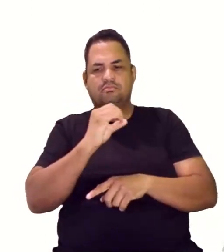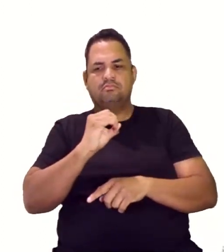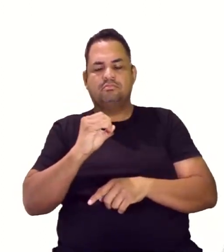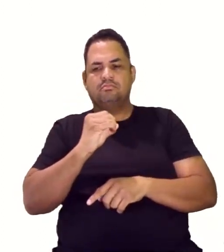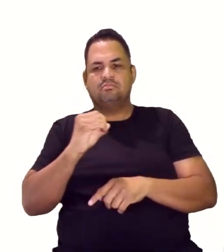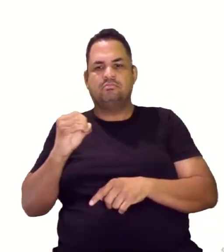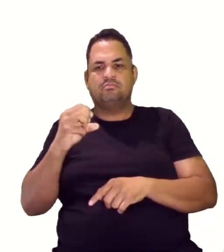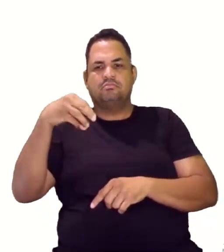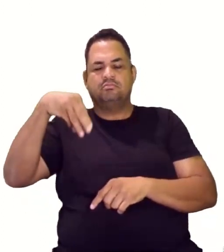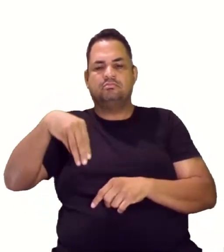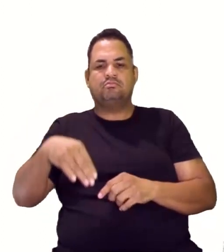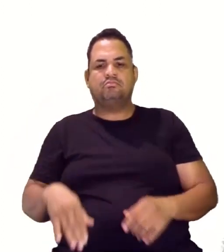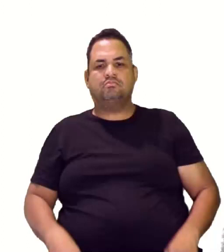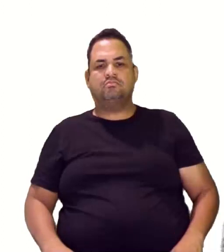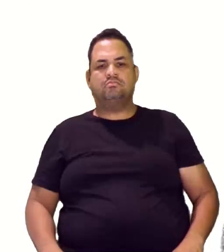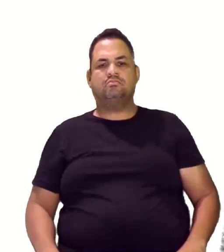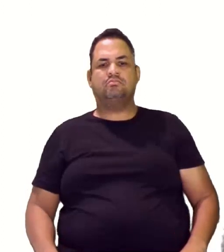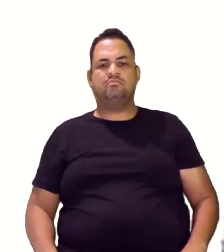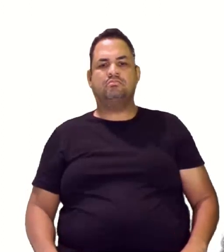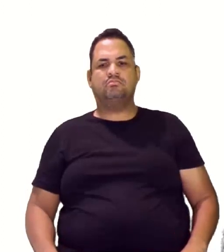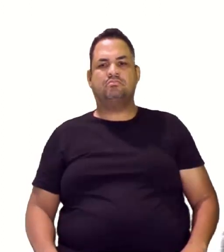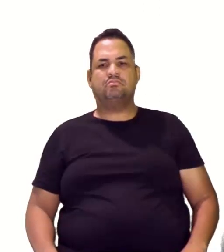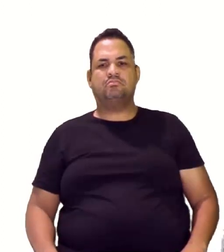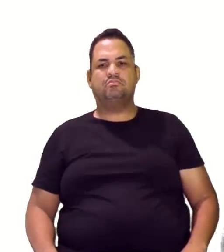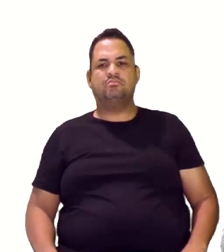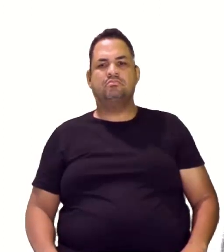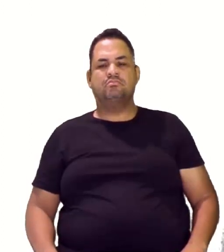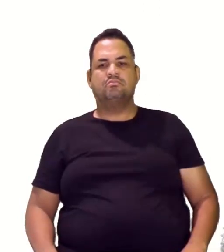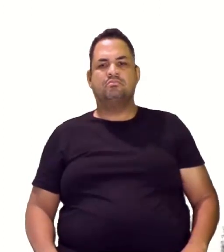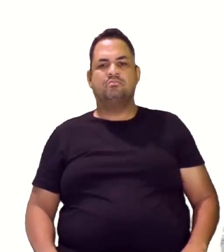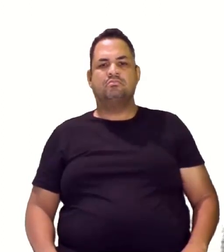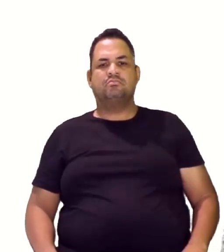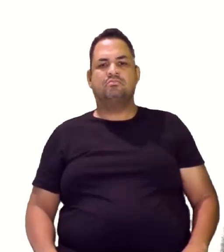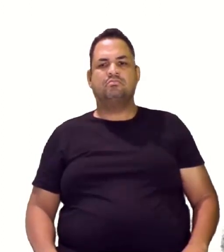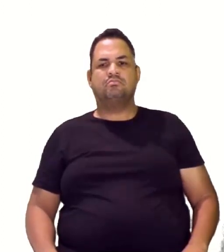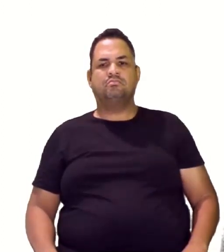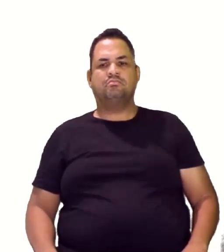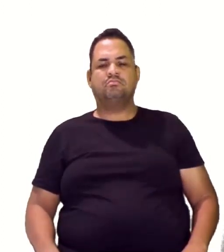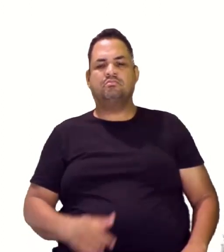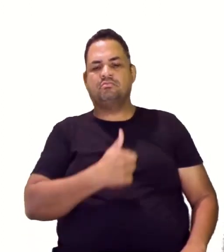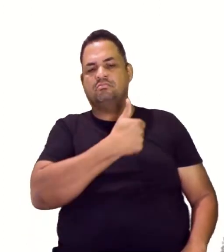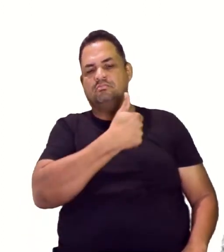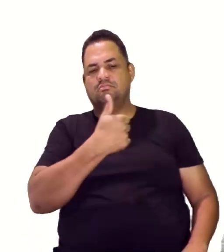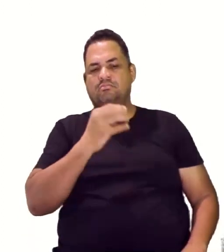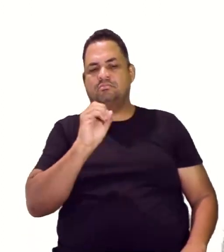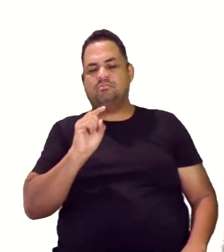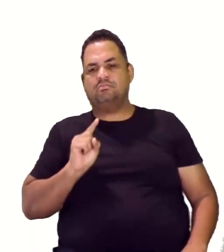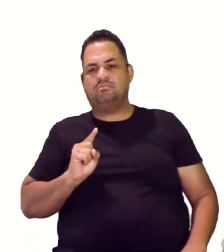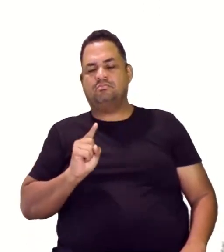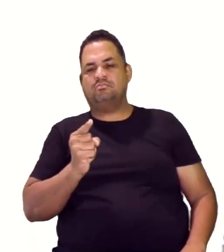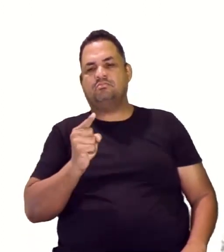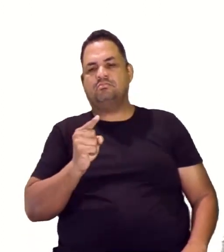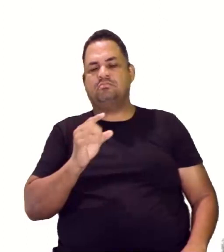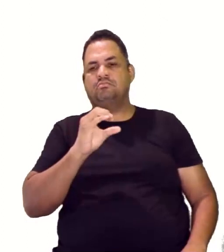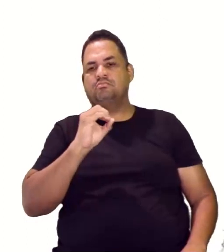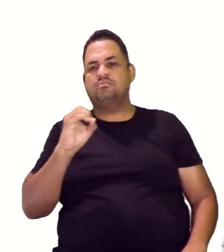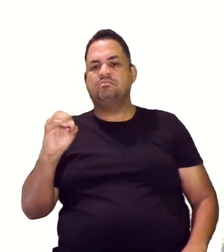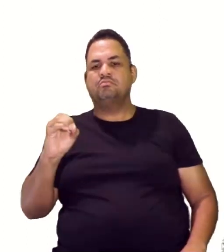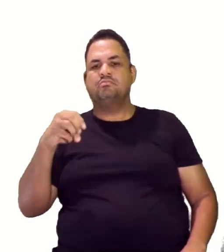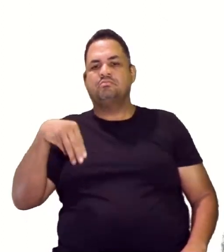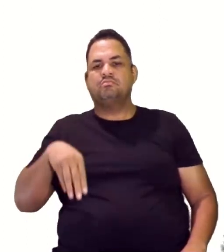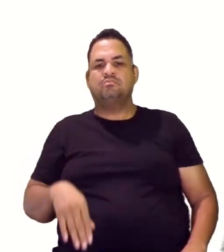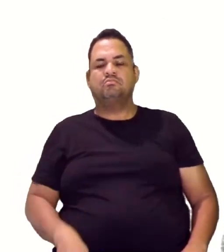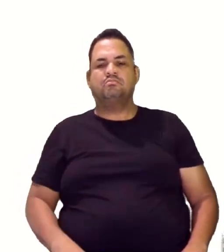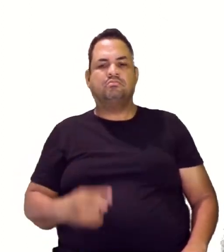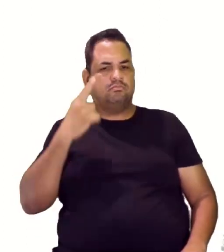Certo. 100 por 100? Um hectare. 10 mil metros quadrados, 1 hectare. 1 hectare. Né?